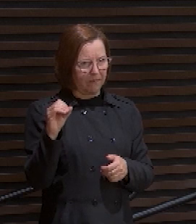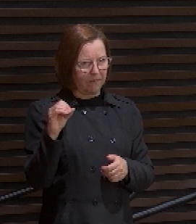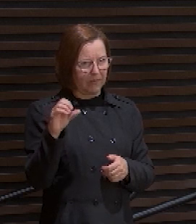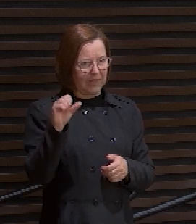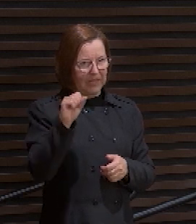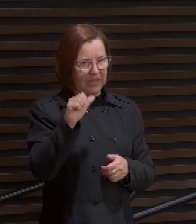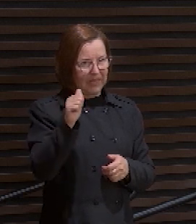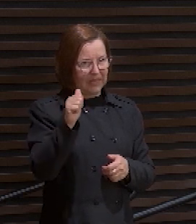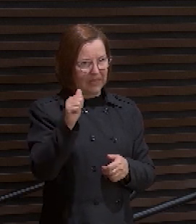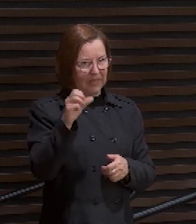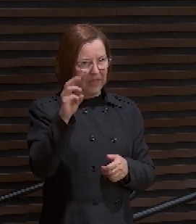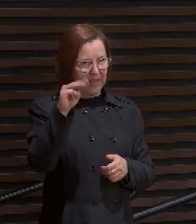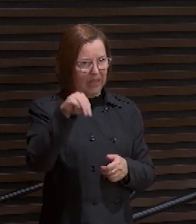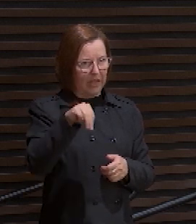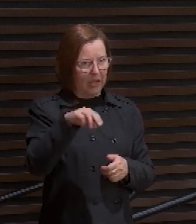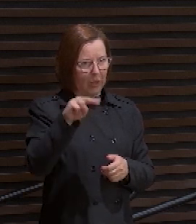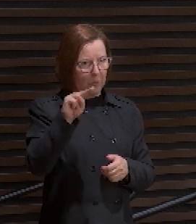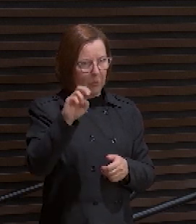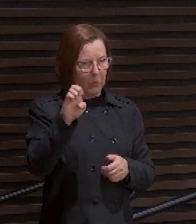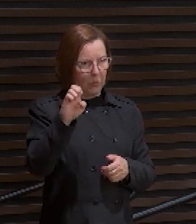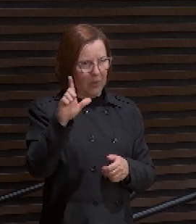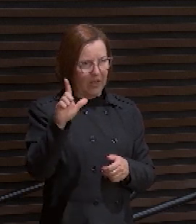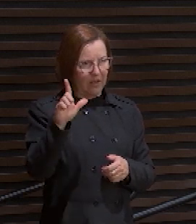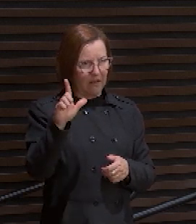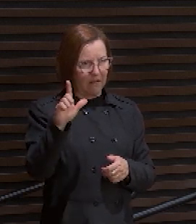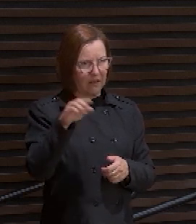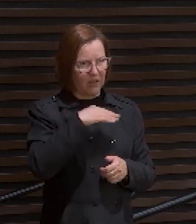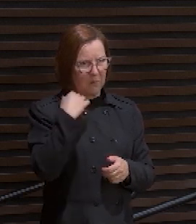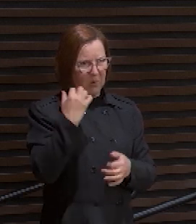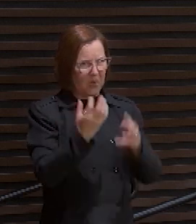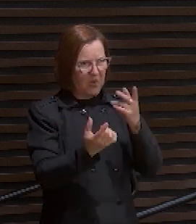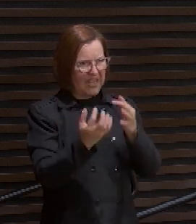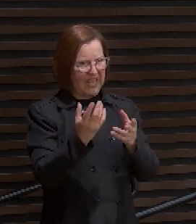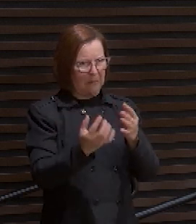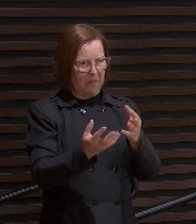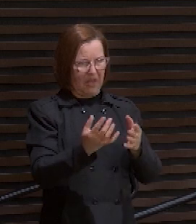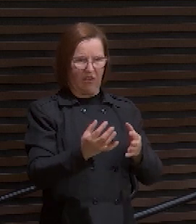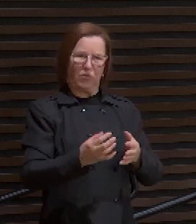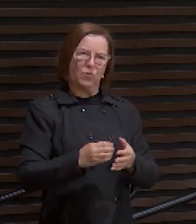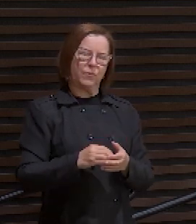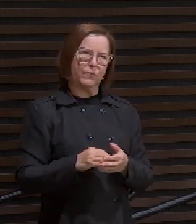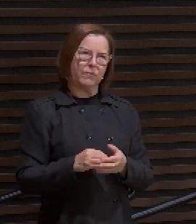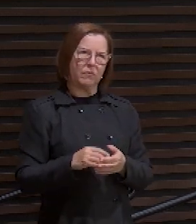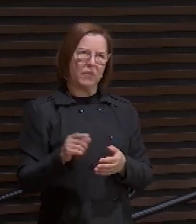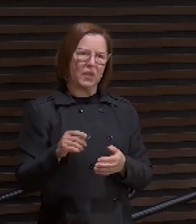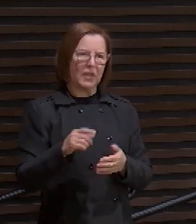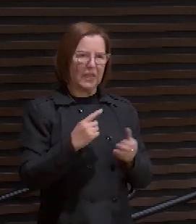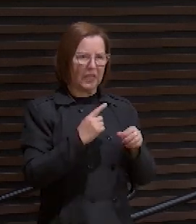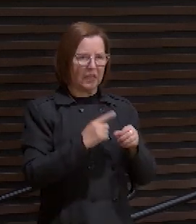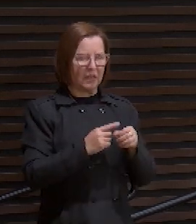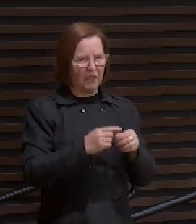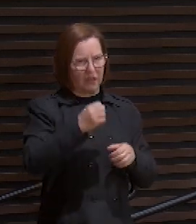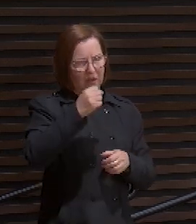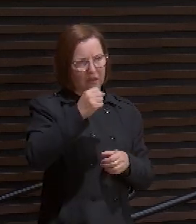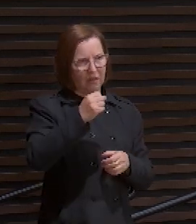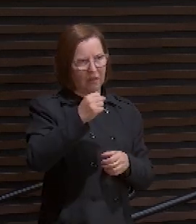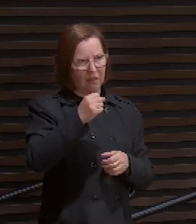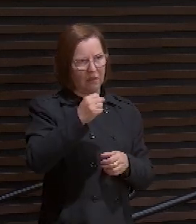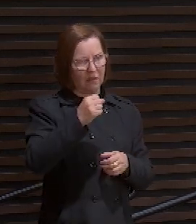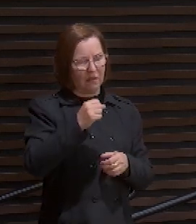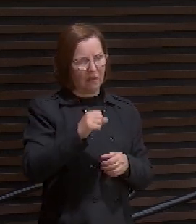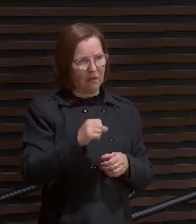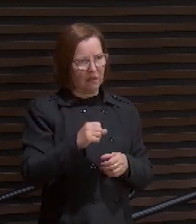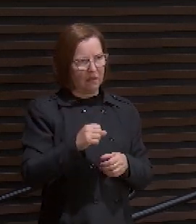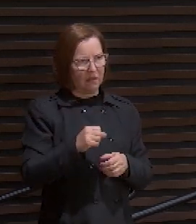Samuel, que morreu queimado lá em Roma,